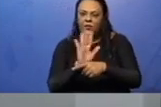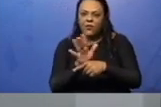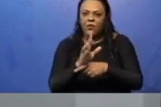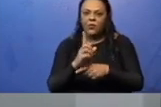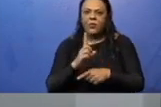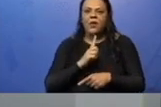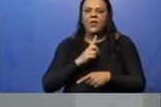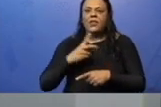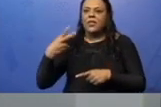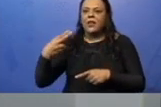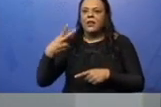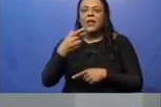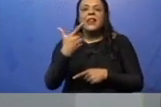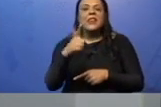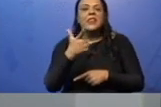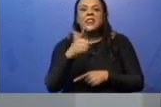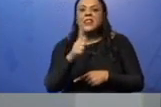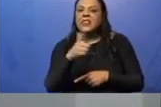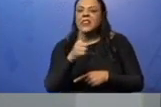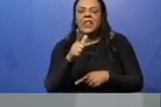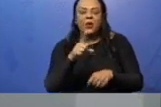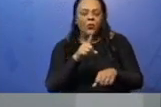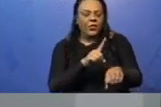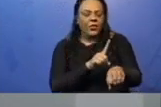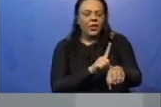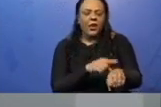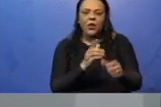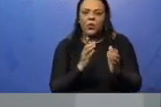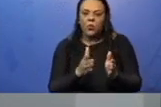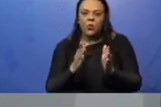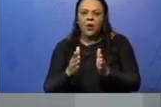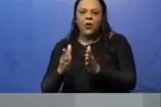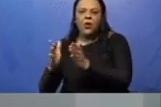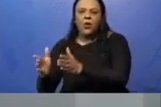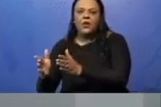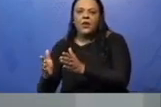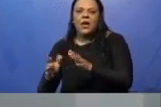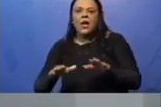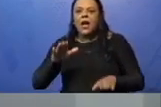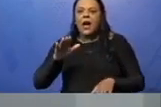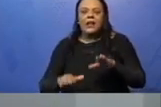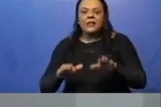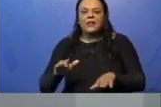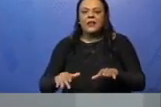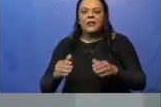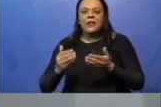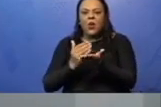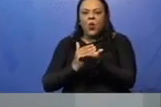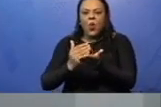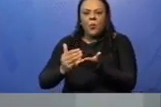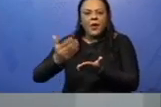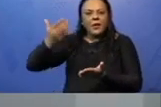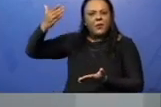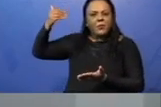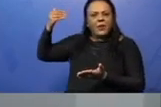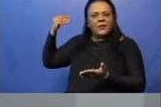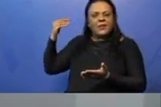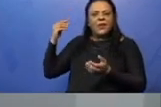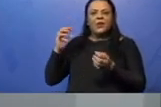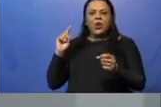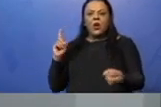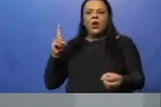uma ordem não linear, tá? Pode ter saltos no tempo, vai para frente, ou pode ter flashback. Então, flashback é você